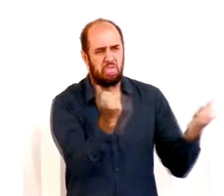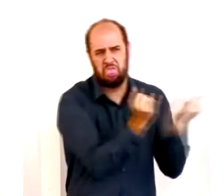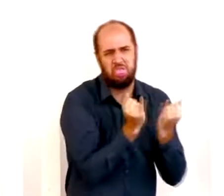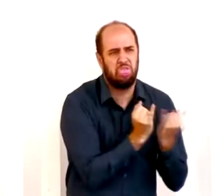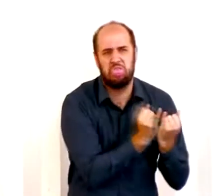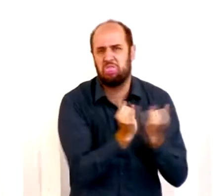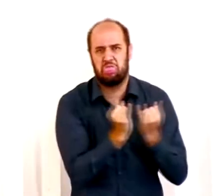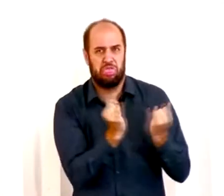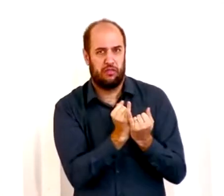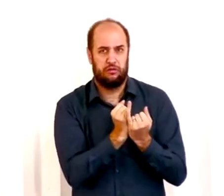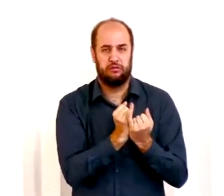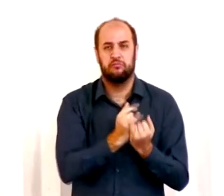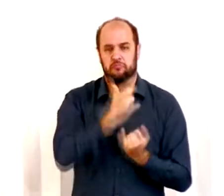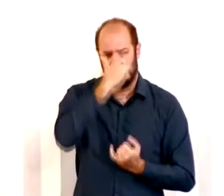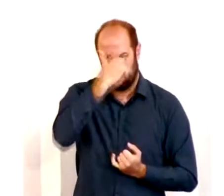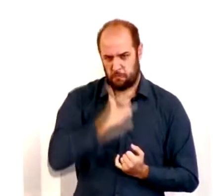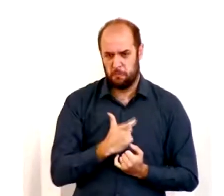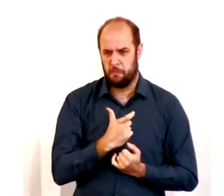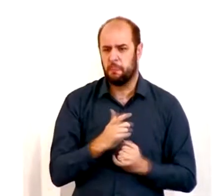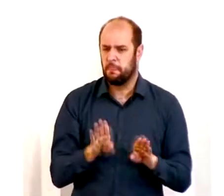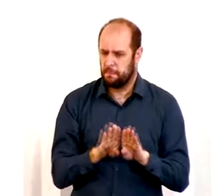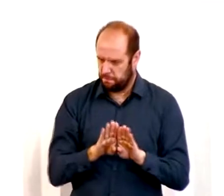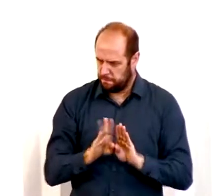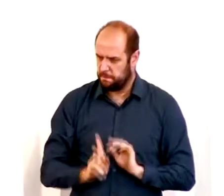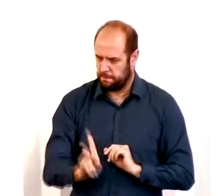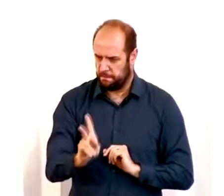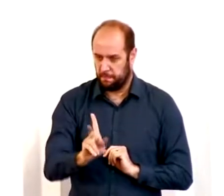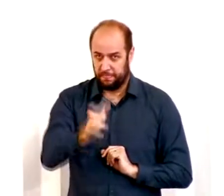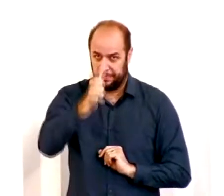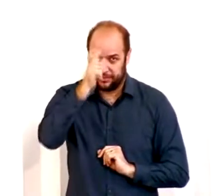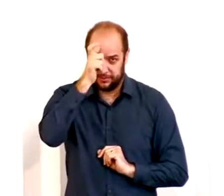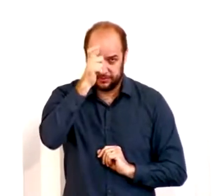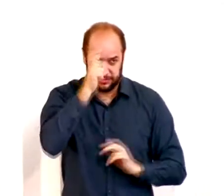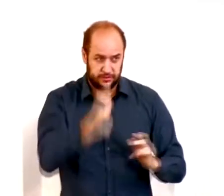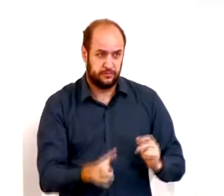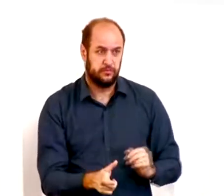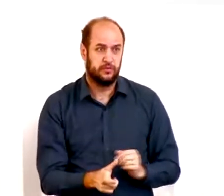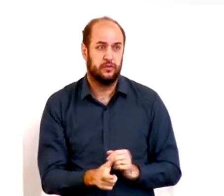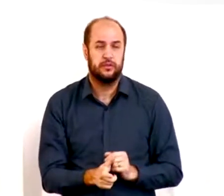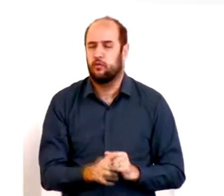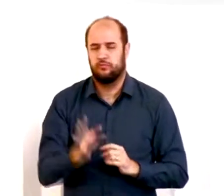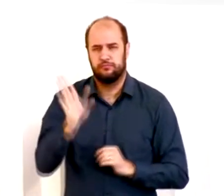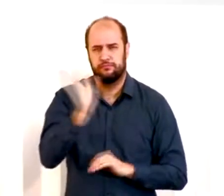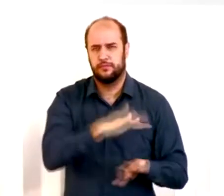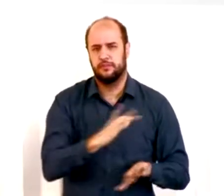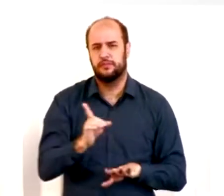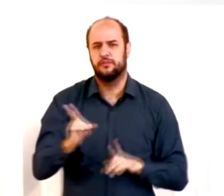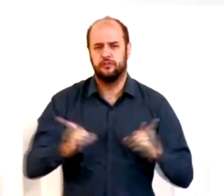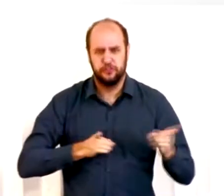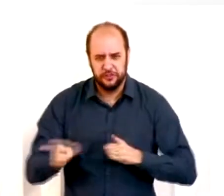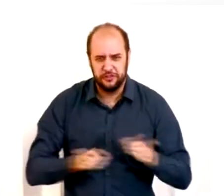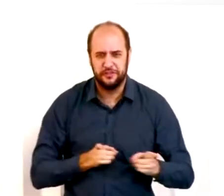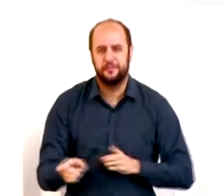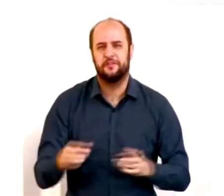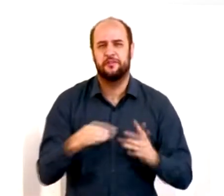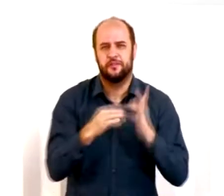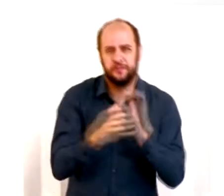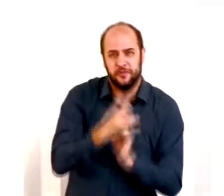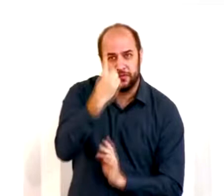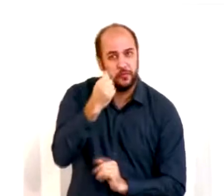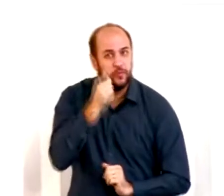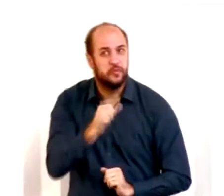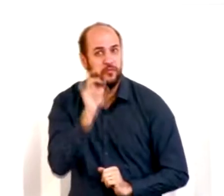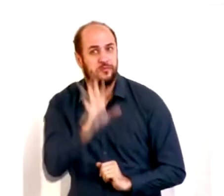maldizentes, temperantes e fiéis em tudo. O diácono seja marido de uma só mulher e governe bem seus filhos e a